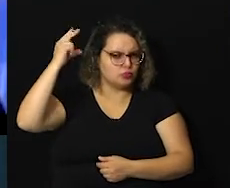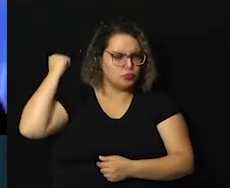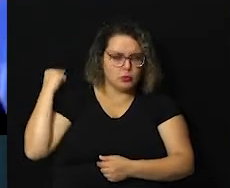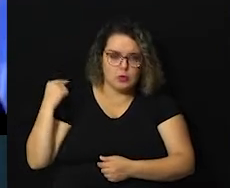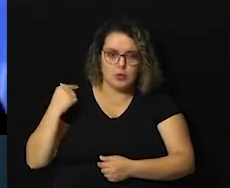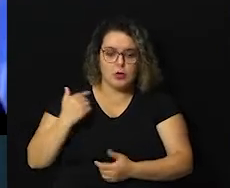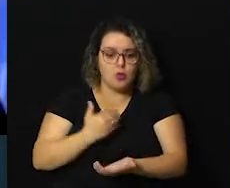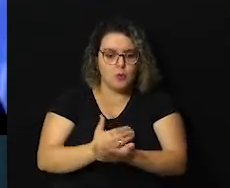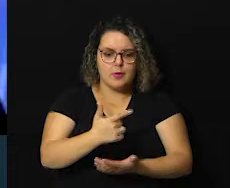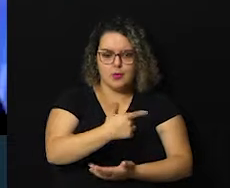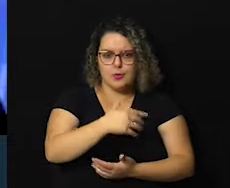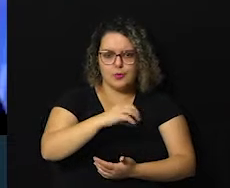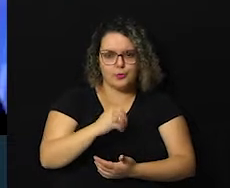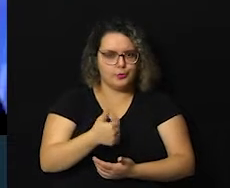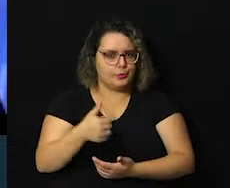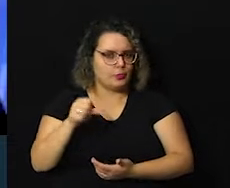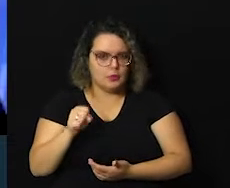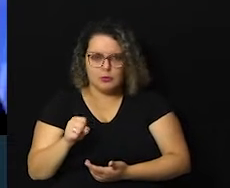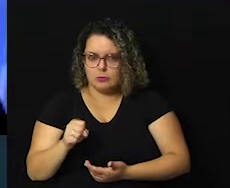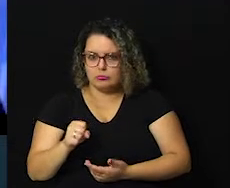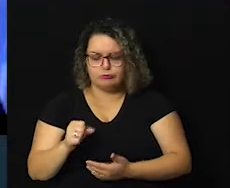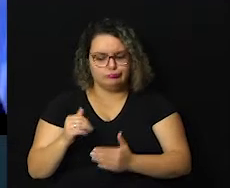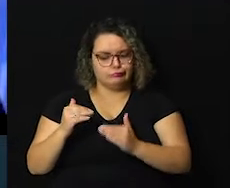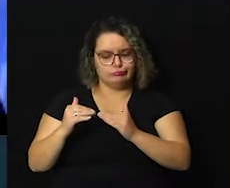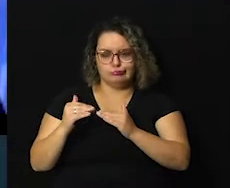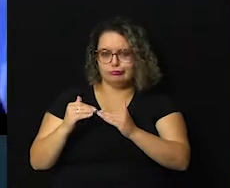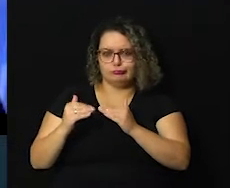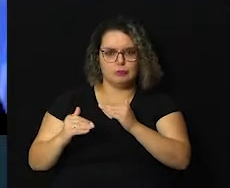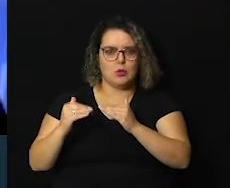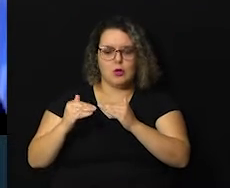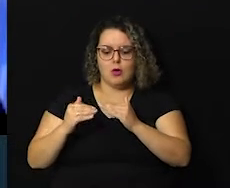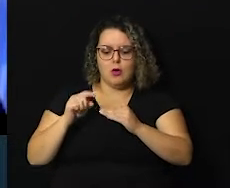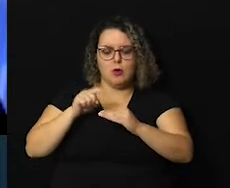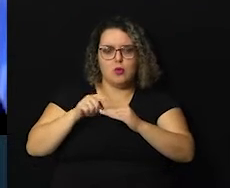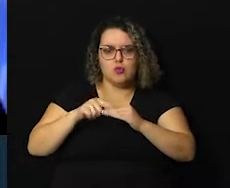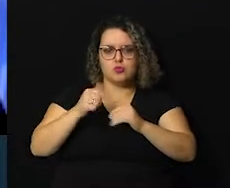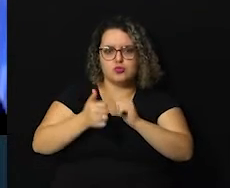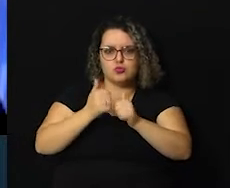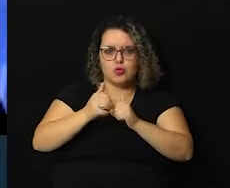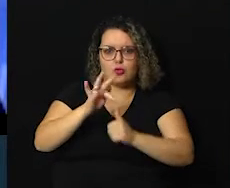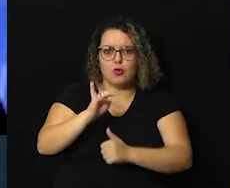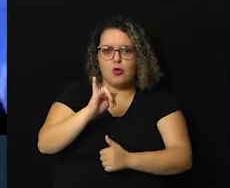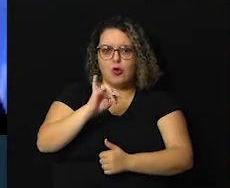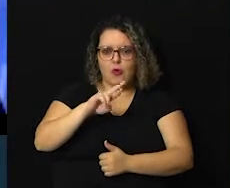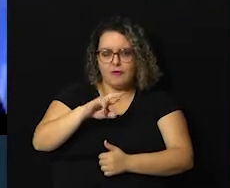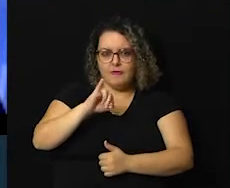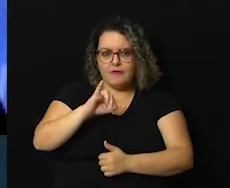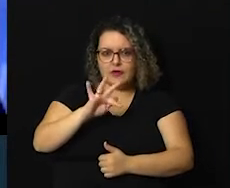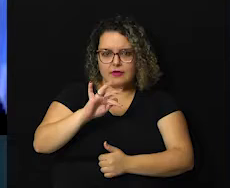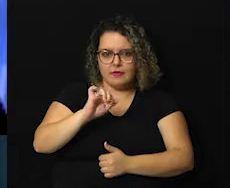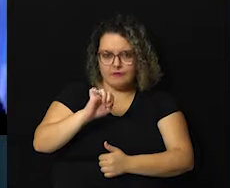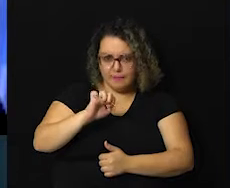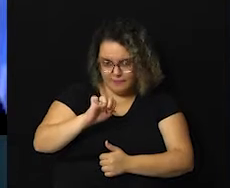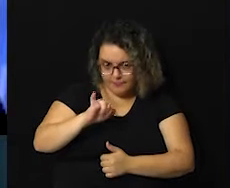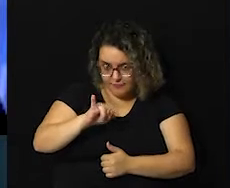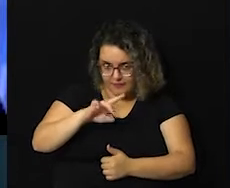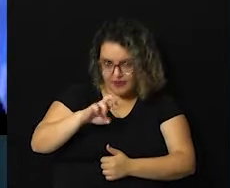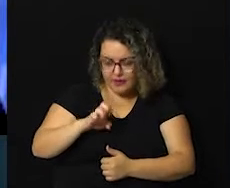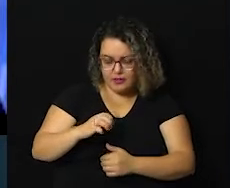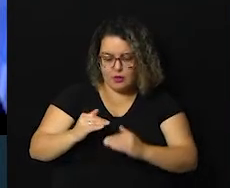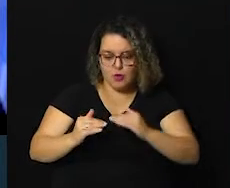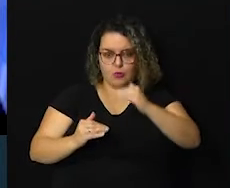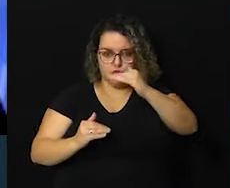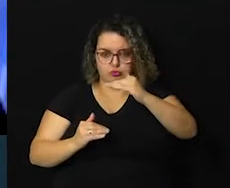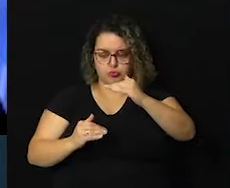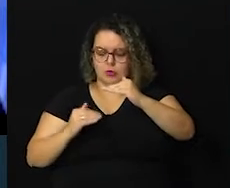muitos anos praticamente deixe 2018 que nenhum outro jogo consegue bater o free Fire Então Wii Sports